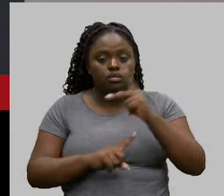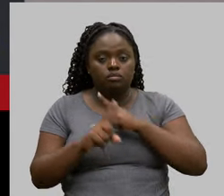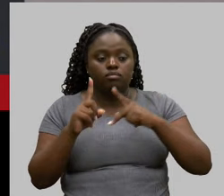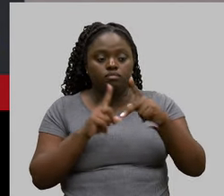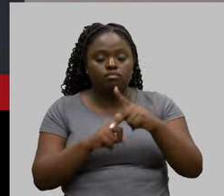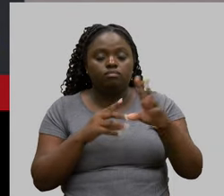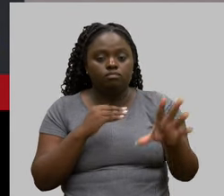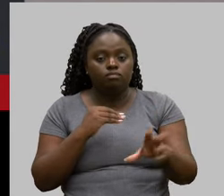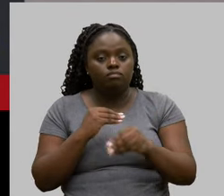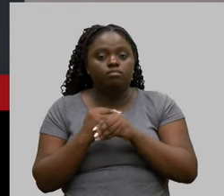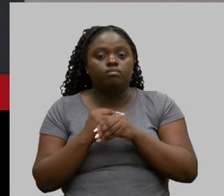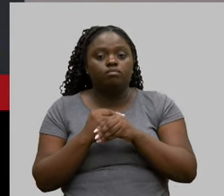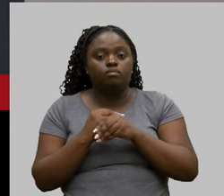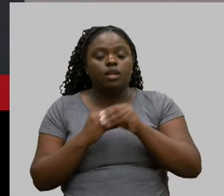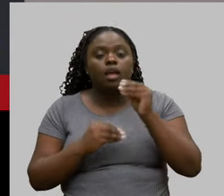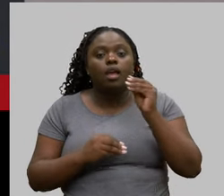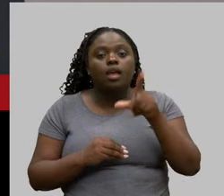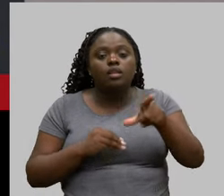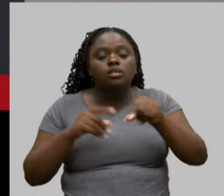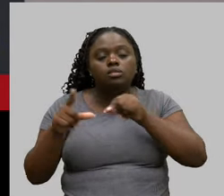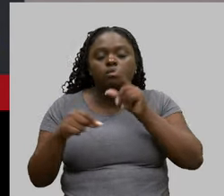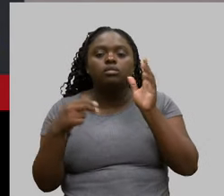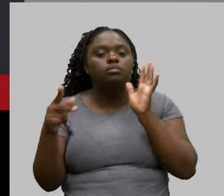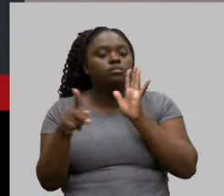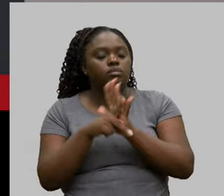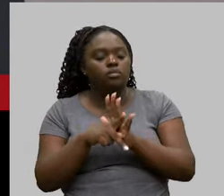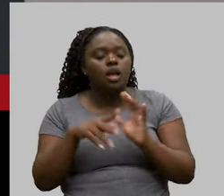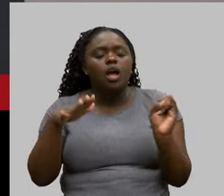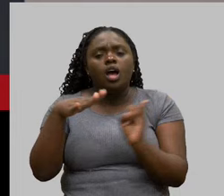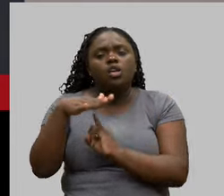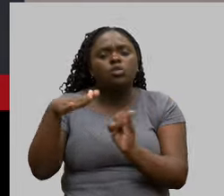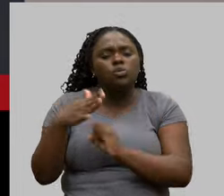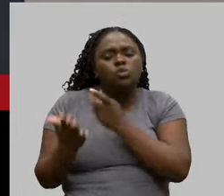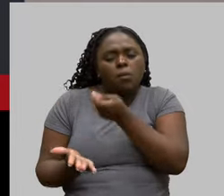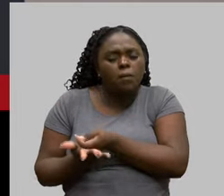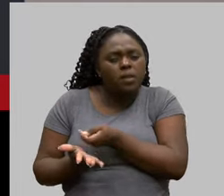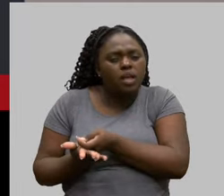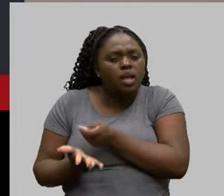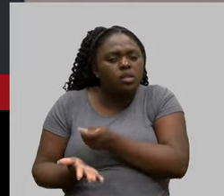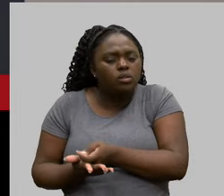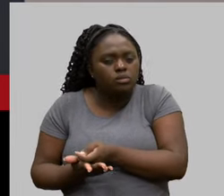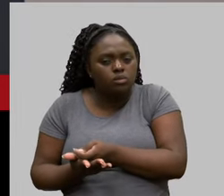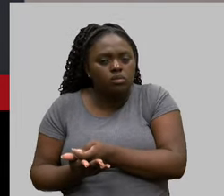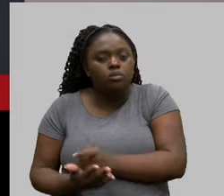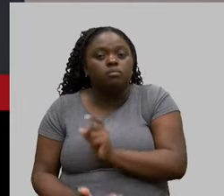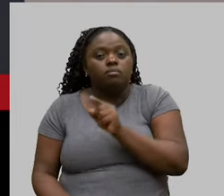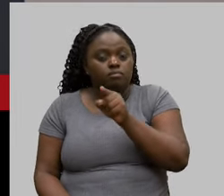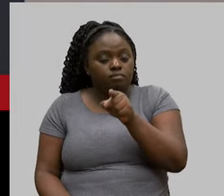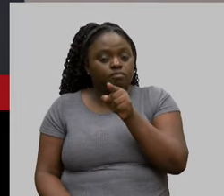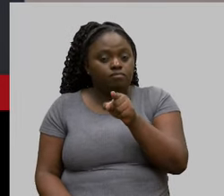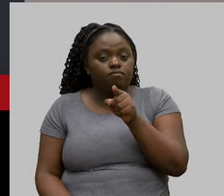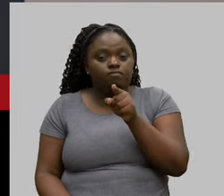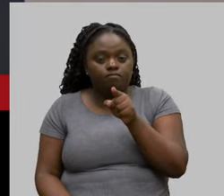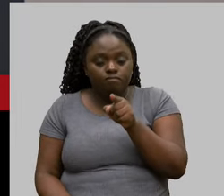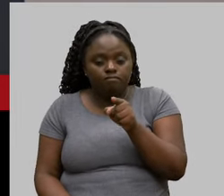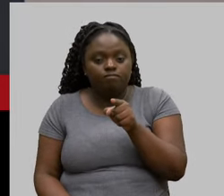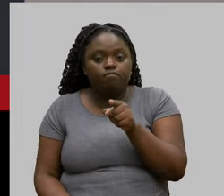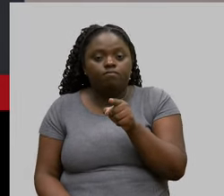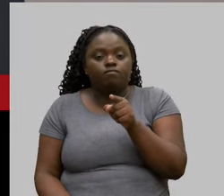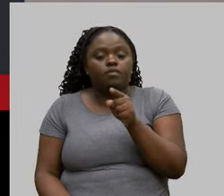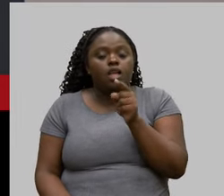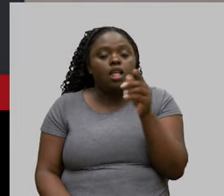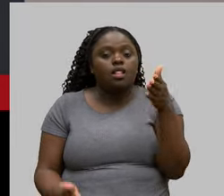é facultativa a instituição é obrigatória para que você ent Federado